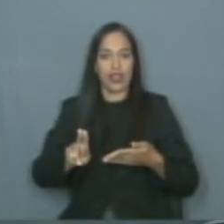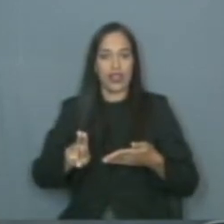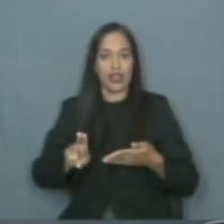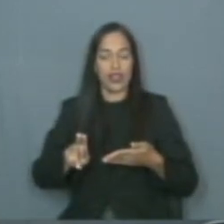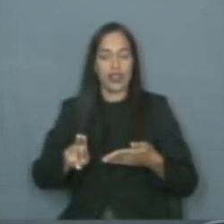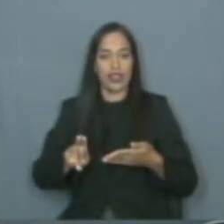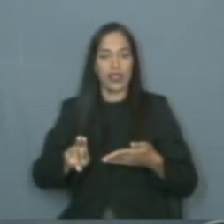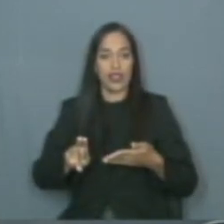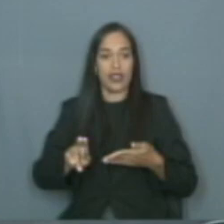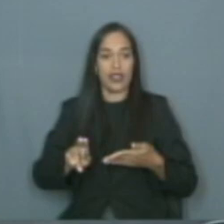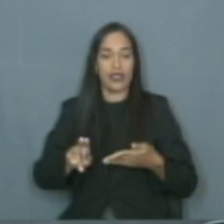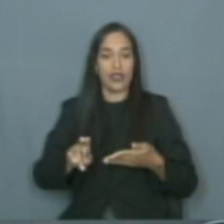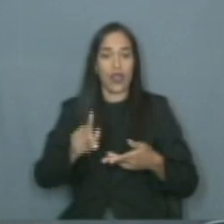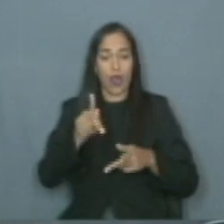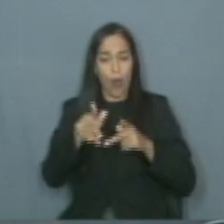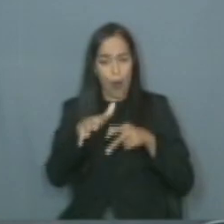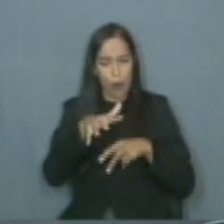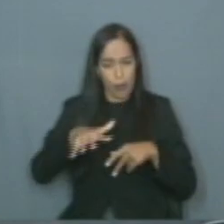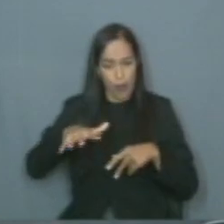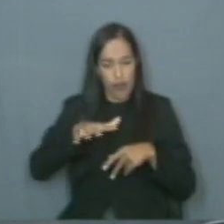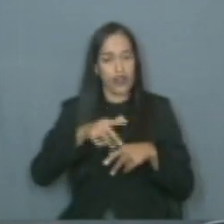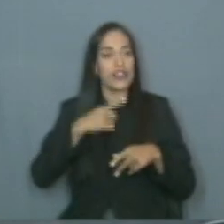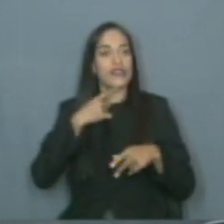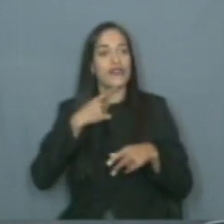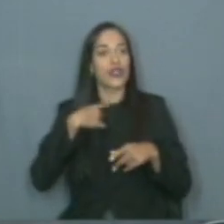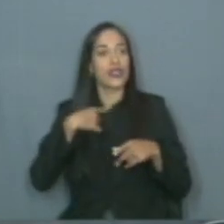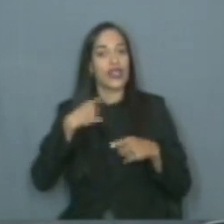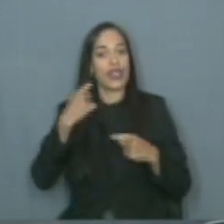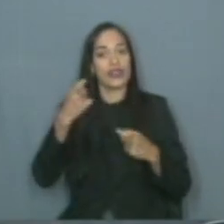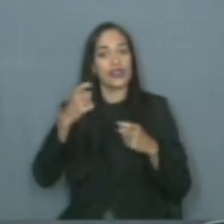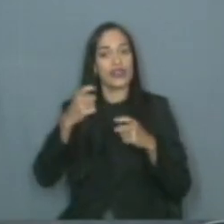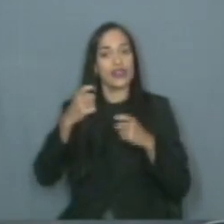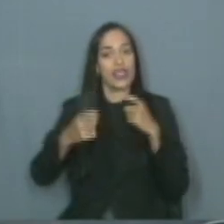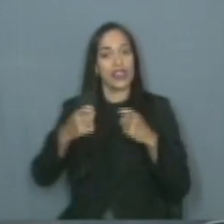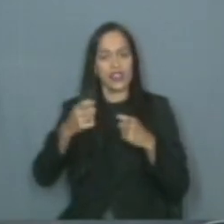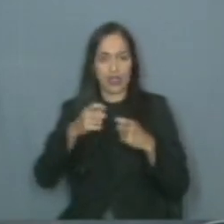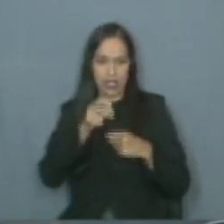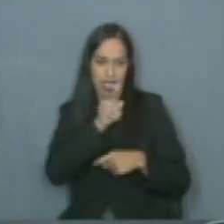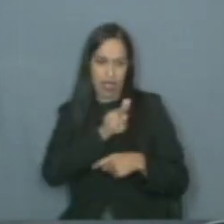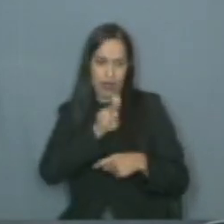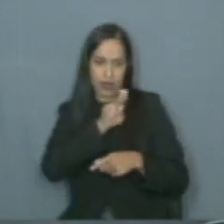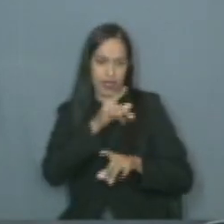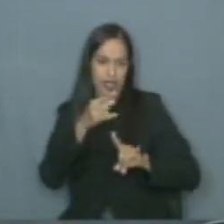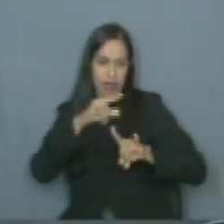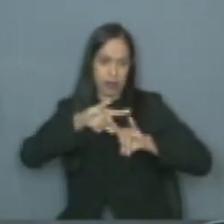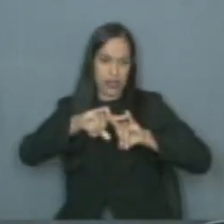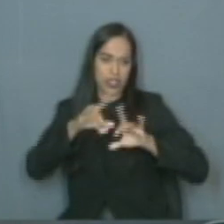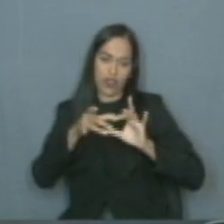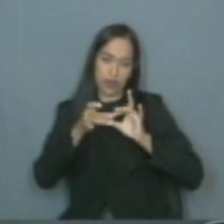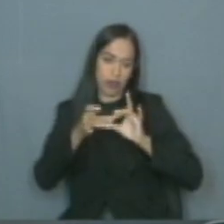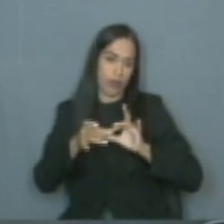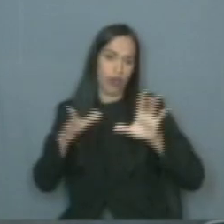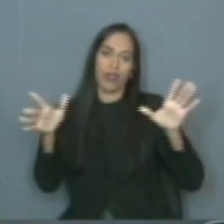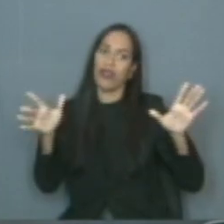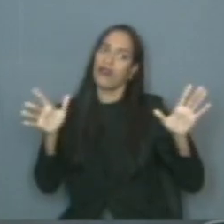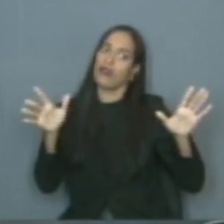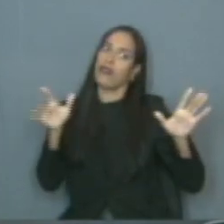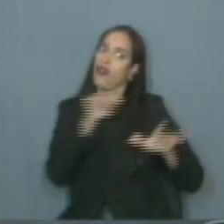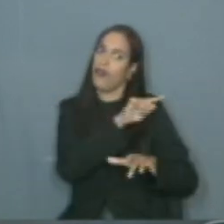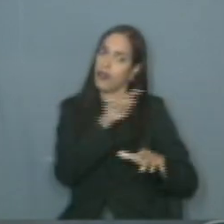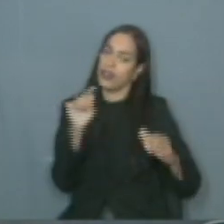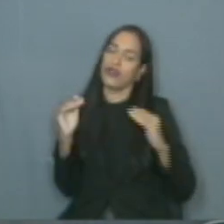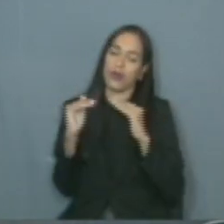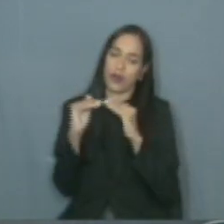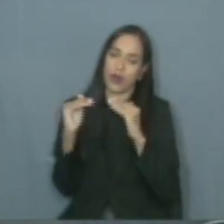se o que faz o povo ter vontade de fazer sexo nessa idade é o fato de ter uma camisinha disponível. Aí Vossa Excelência vai